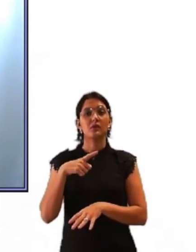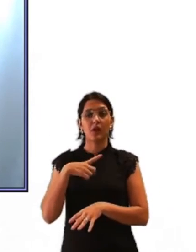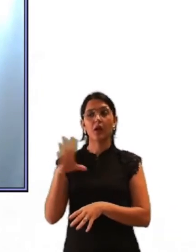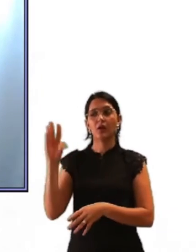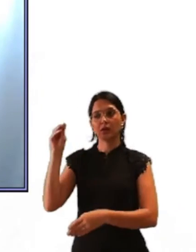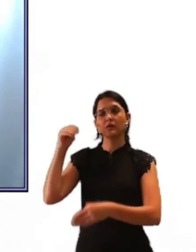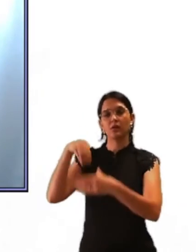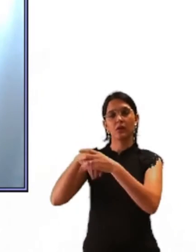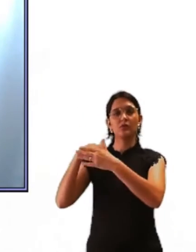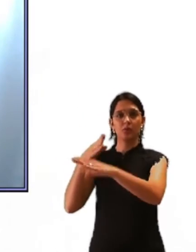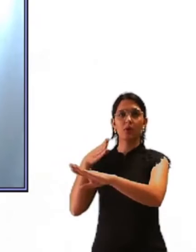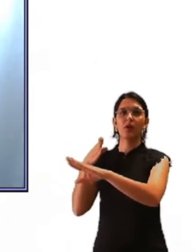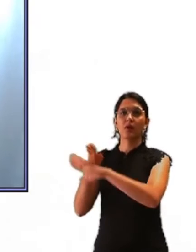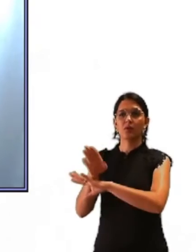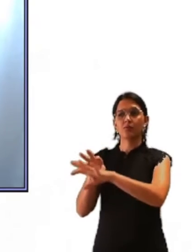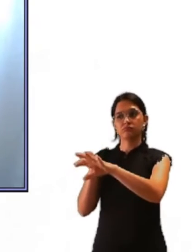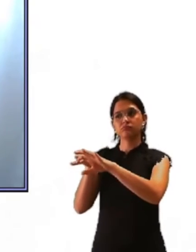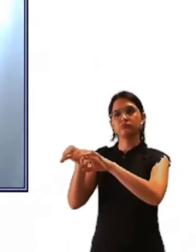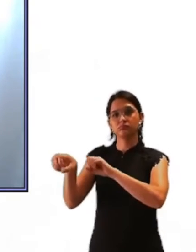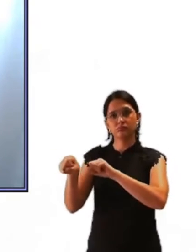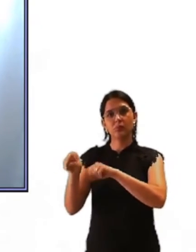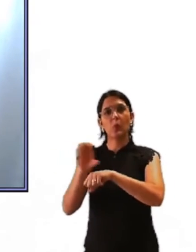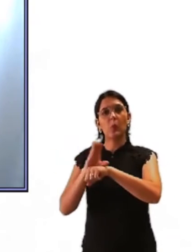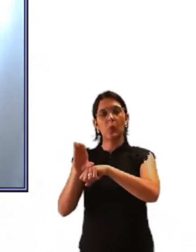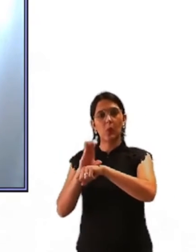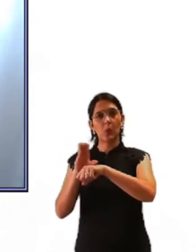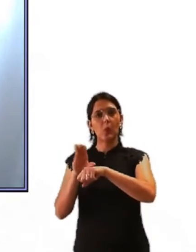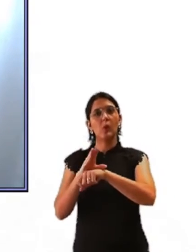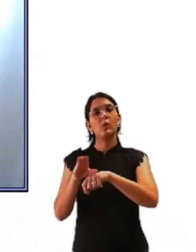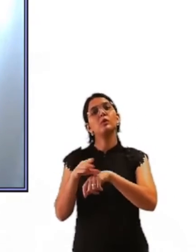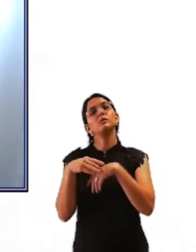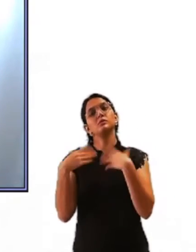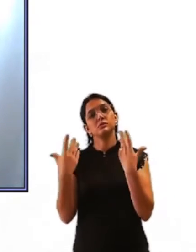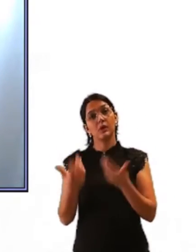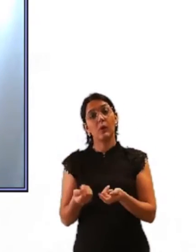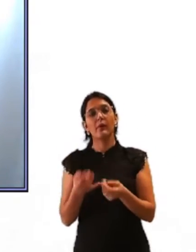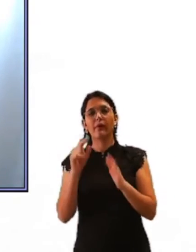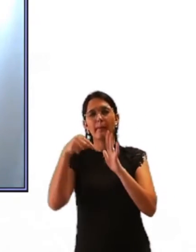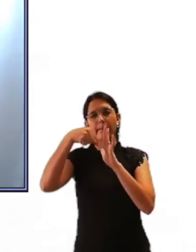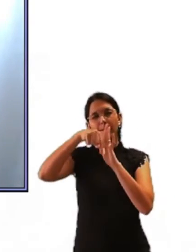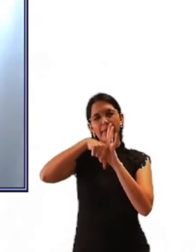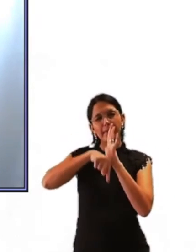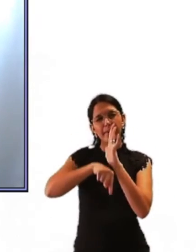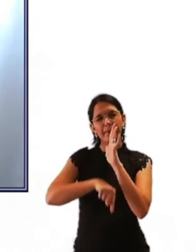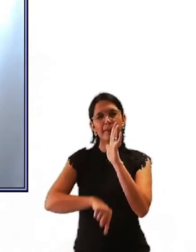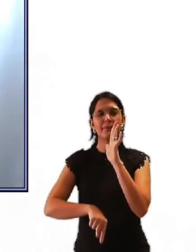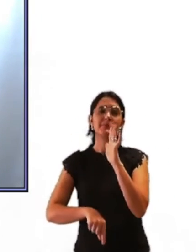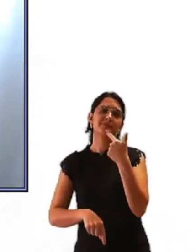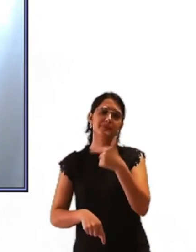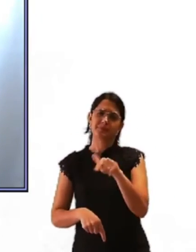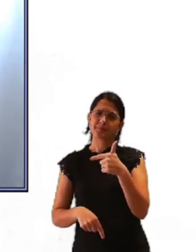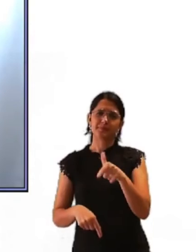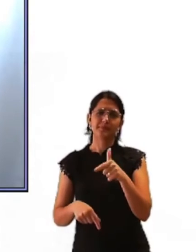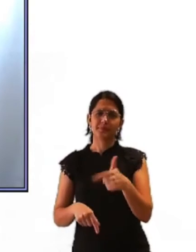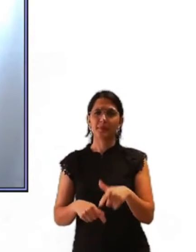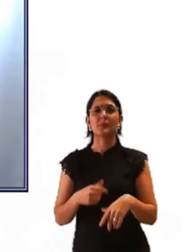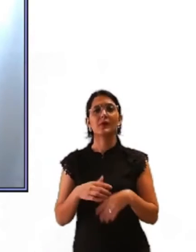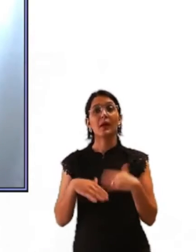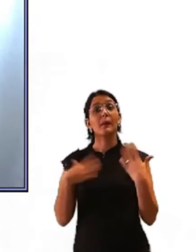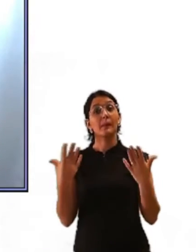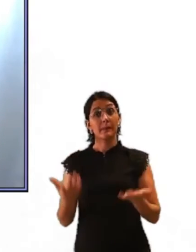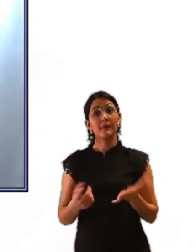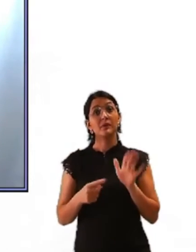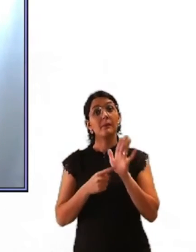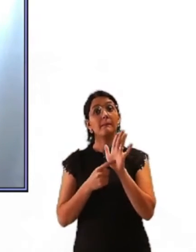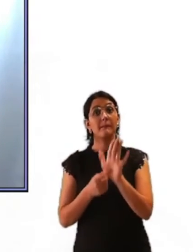ingresso. Então, logicamente que não vai ser uma coisa muito aprofundada diante da quantidade de conteúdo que vai ter na